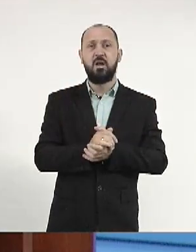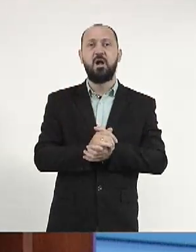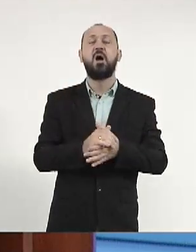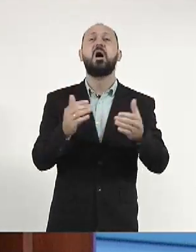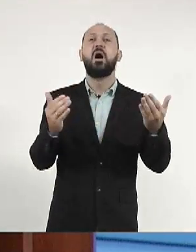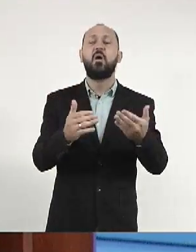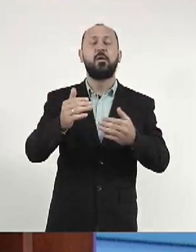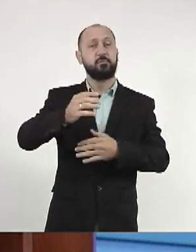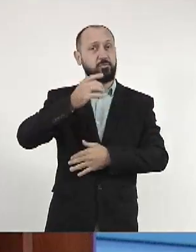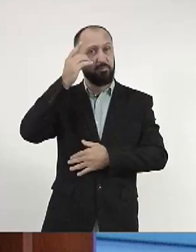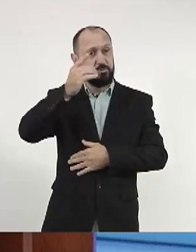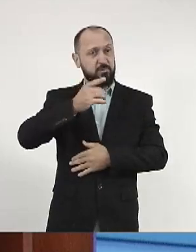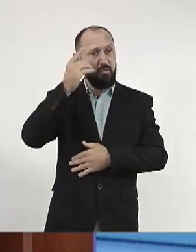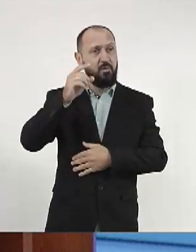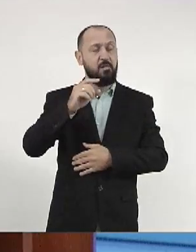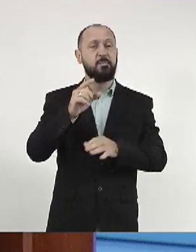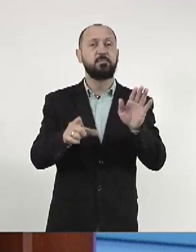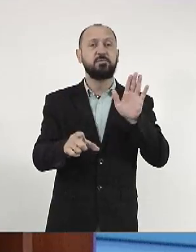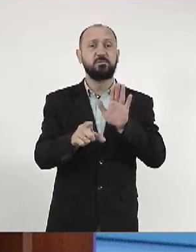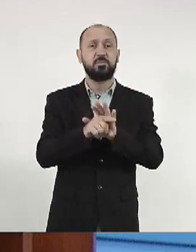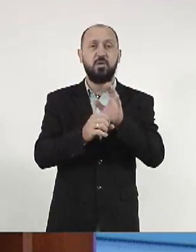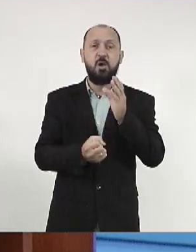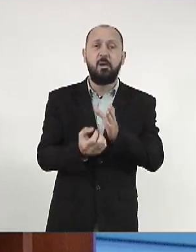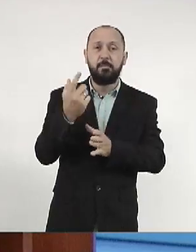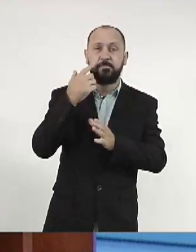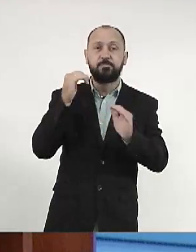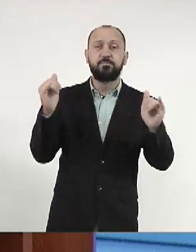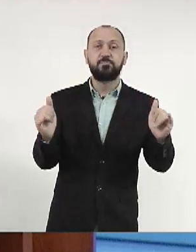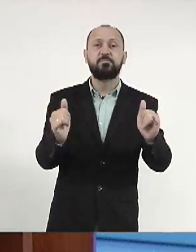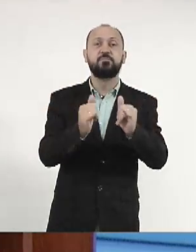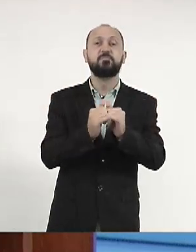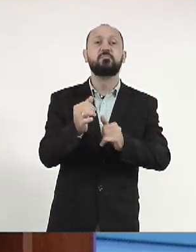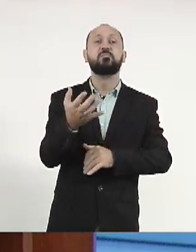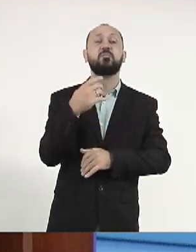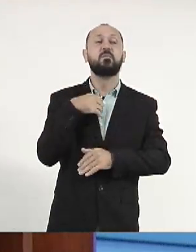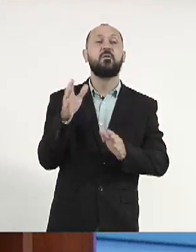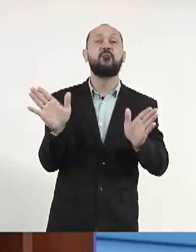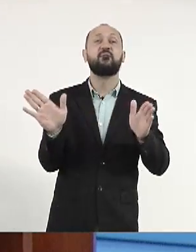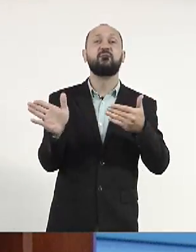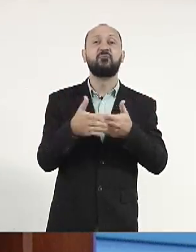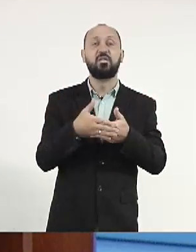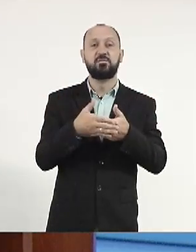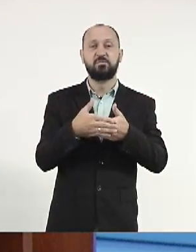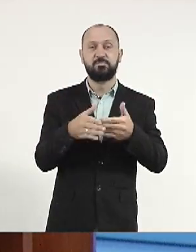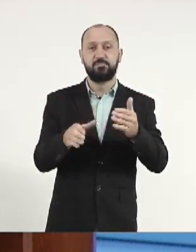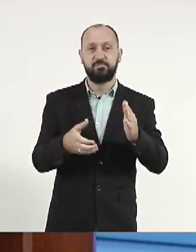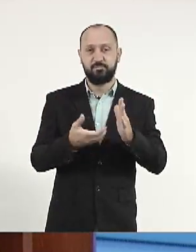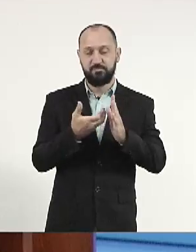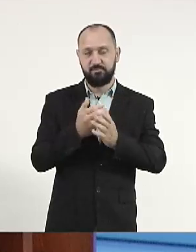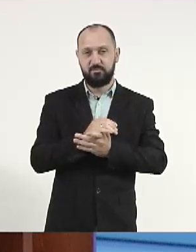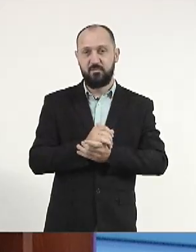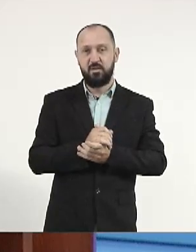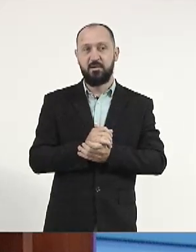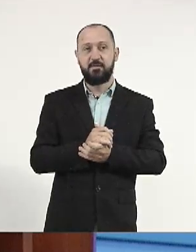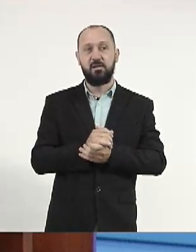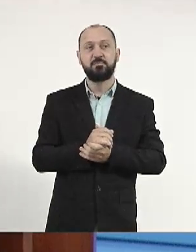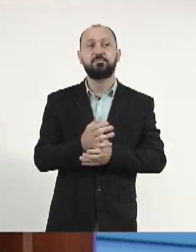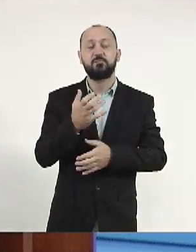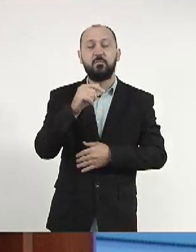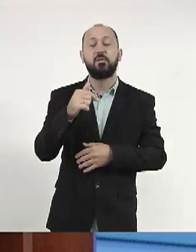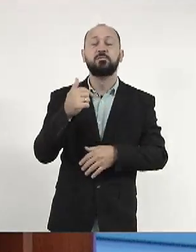Agora os deputados fazem uma lei para anistiar quem quis fechar o Congresso, quem